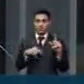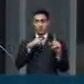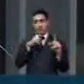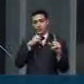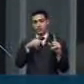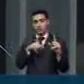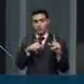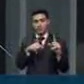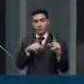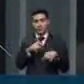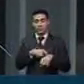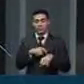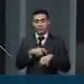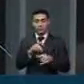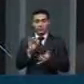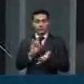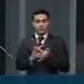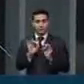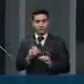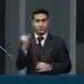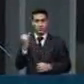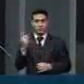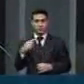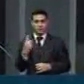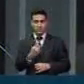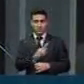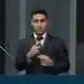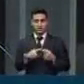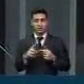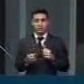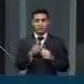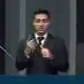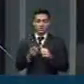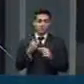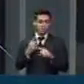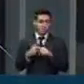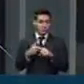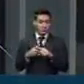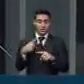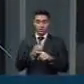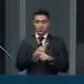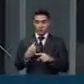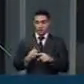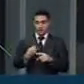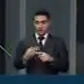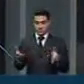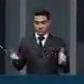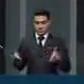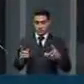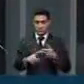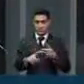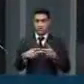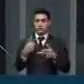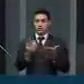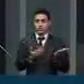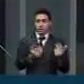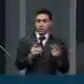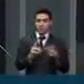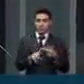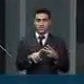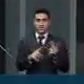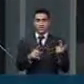é um momento importante para nós. Primeiro porque nossa geração, nossa juventude,